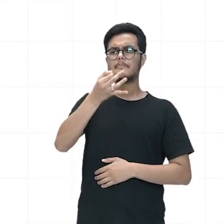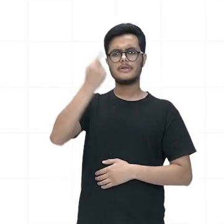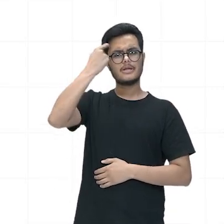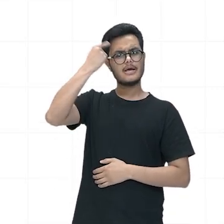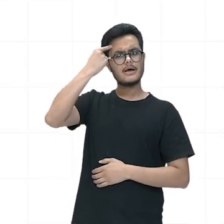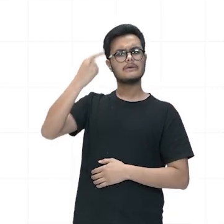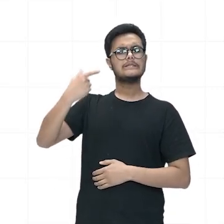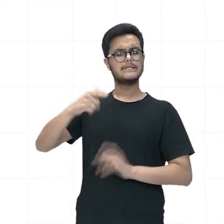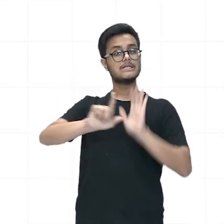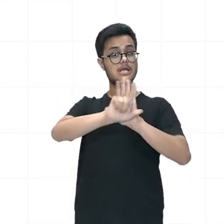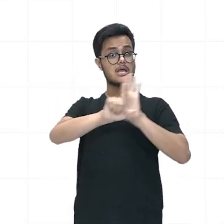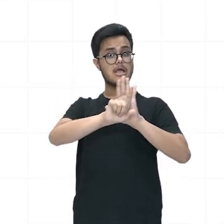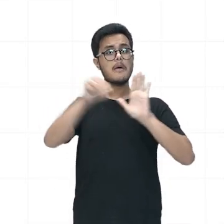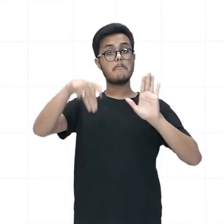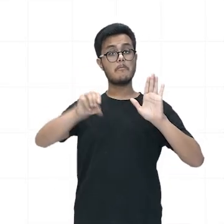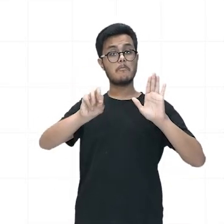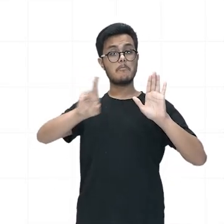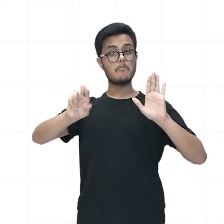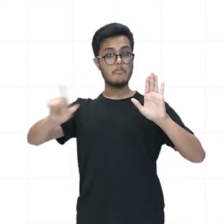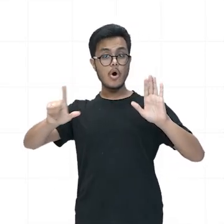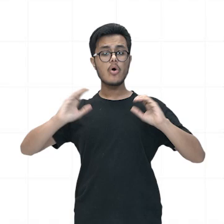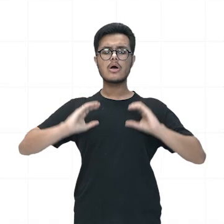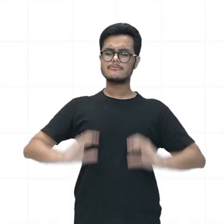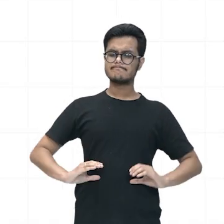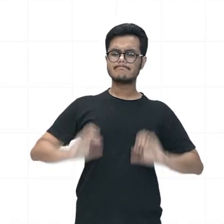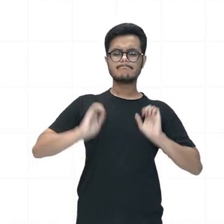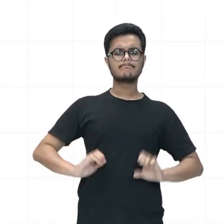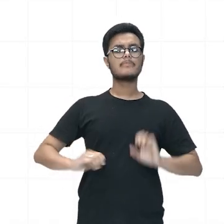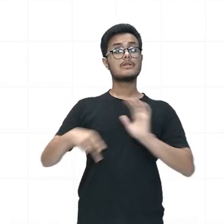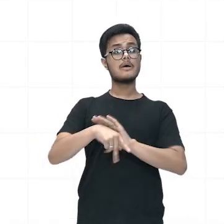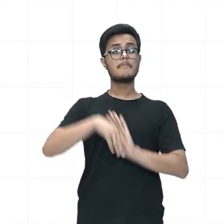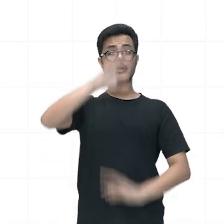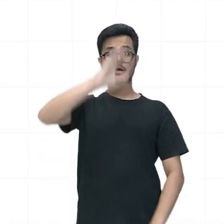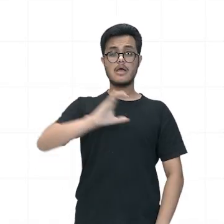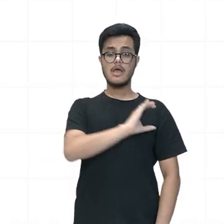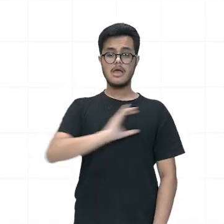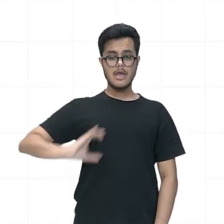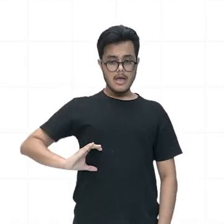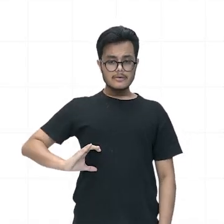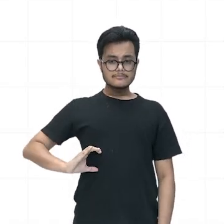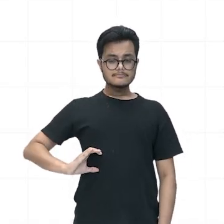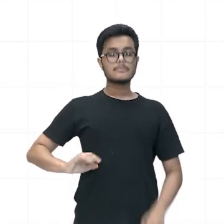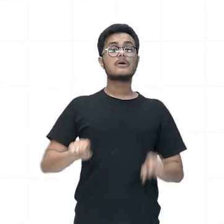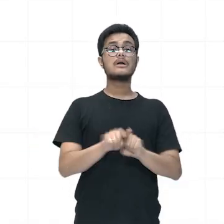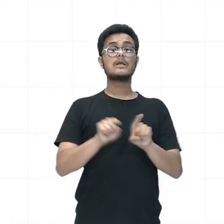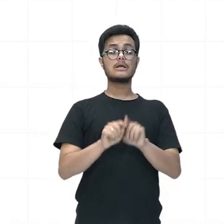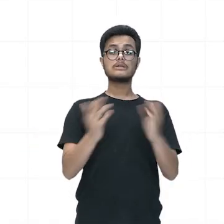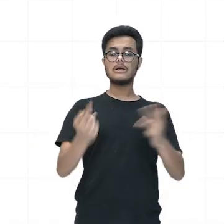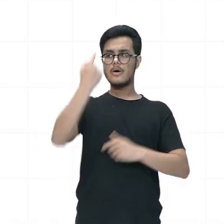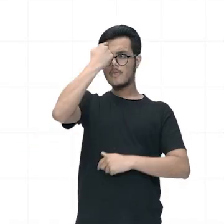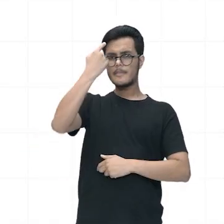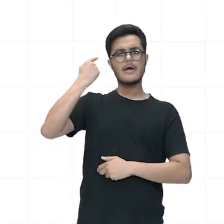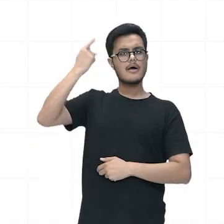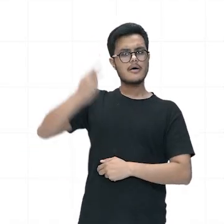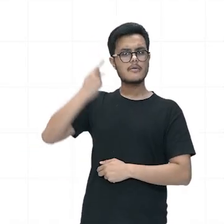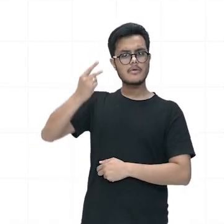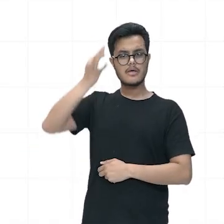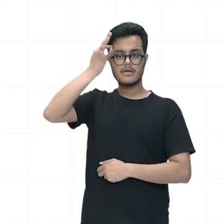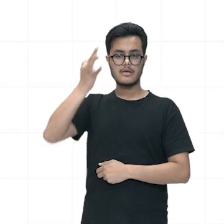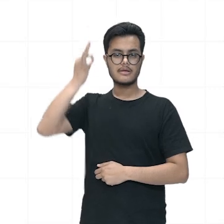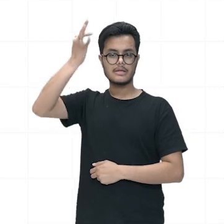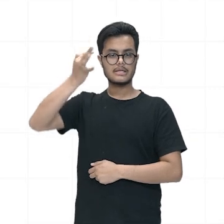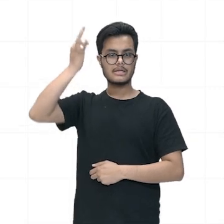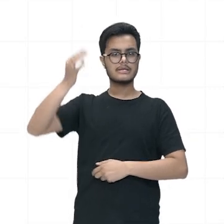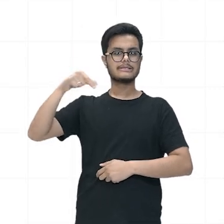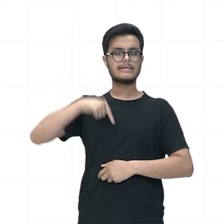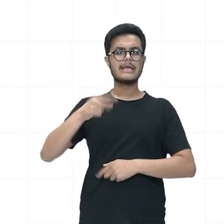muitas de suas ideias morais foram incorporadas a doutrinas da religião cristã. Da mesma forma, o pensamento político